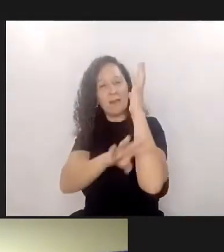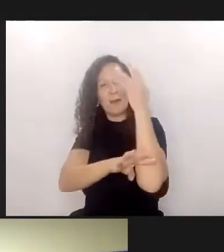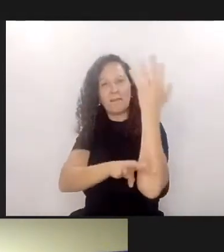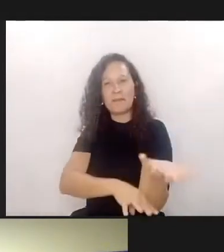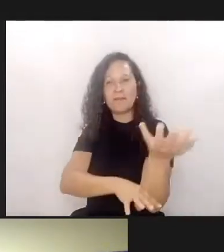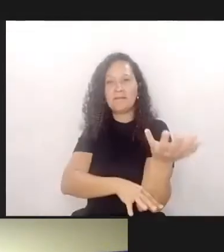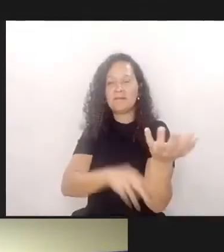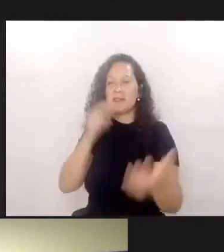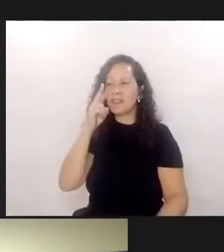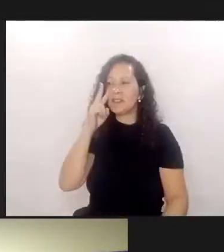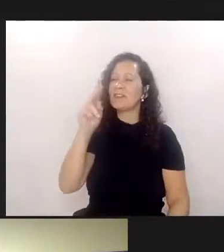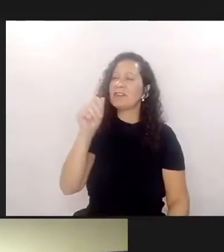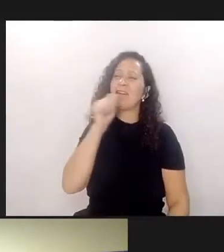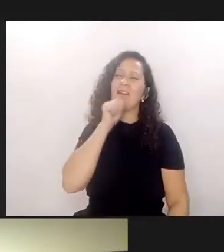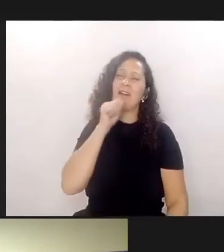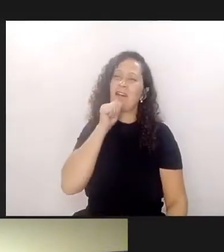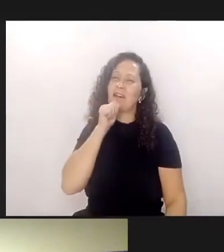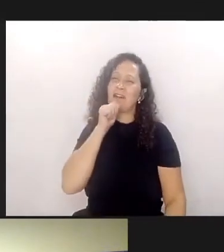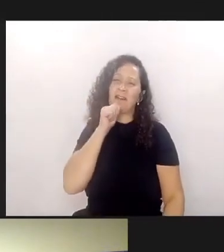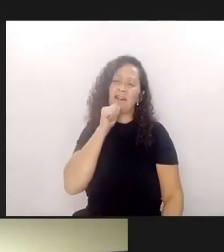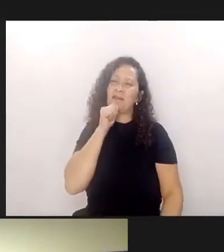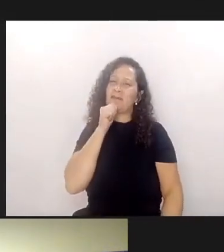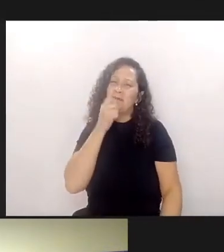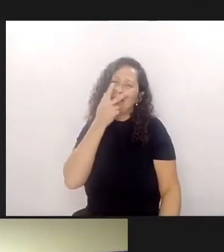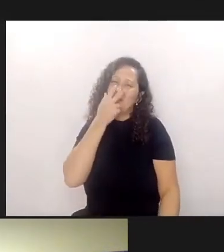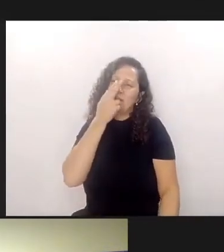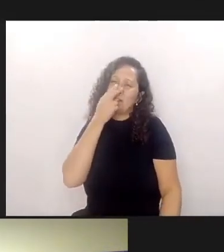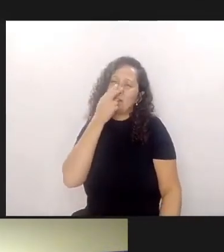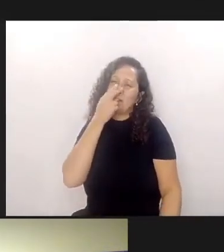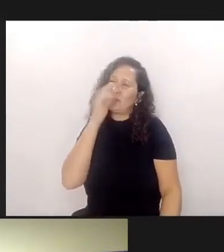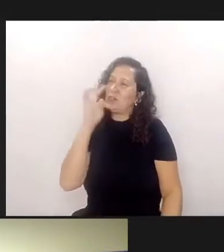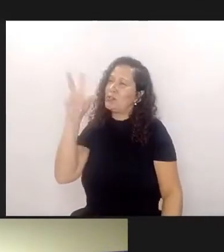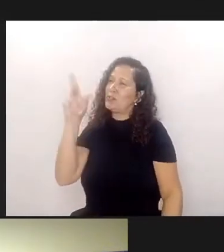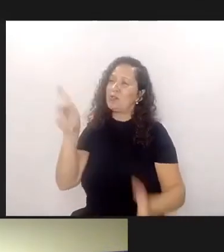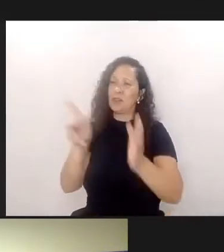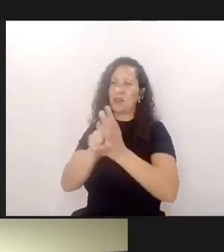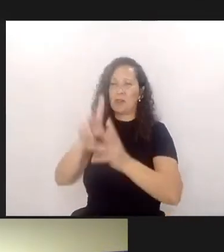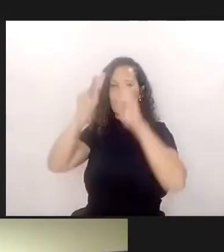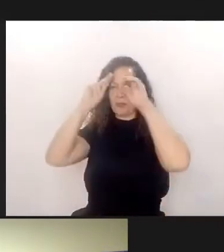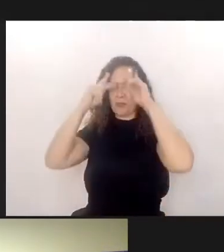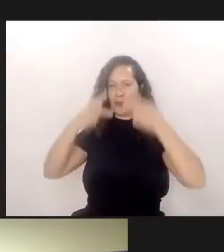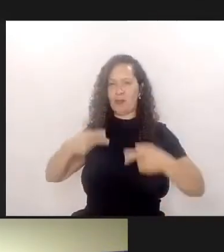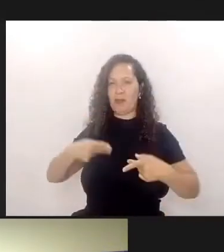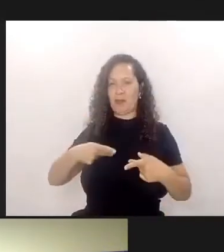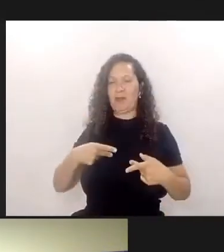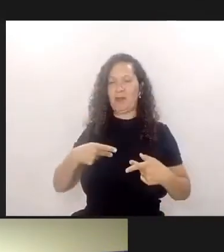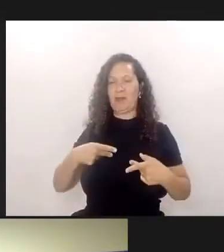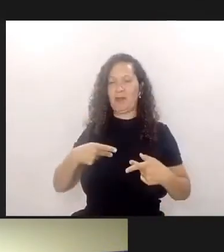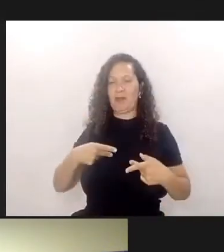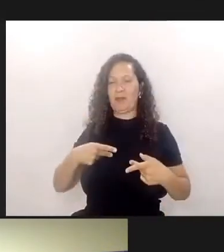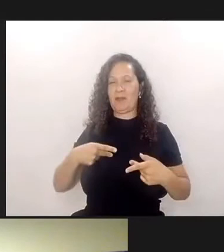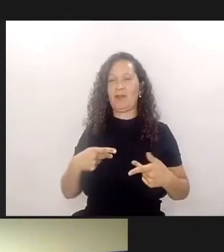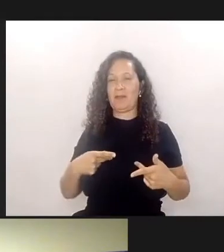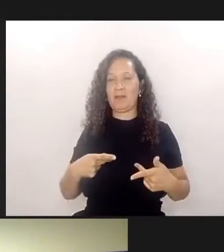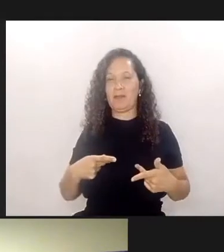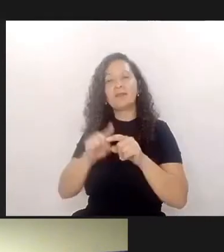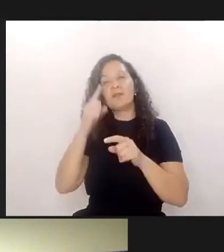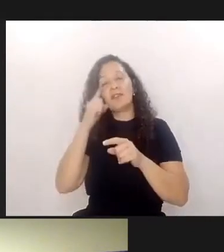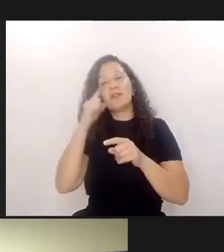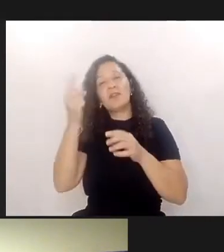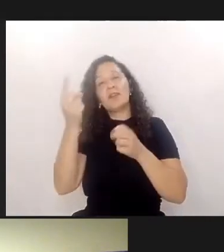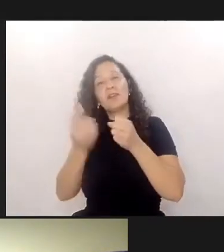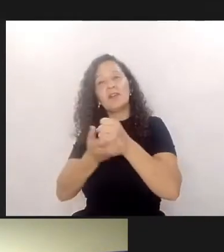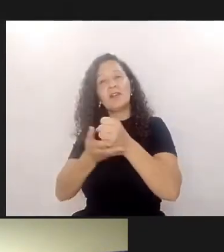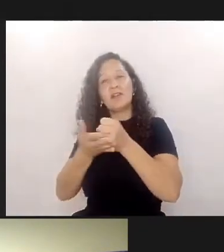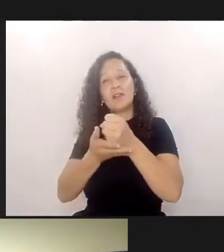antropocêntrica, onde tudo está a serviço do homem, e uma visão baseada em extração de recursos